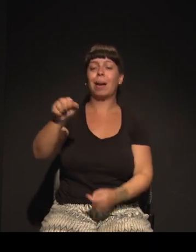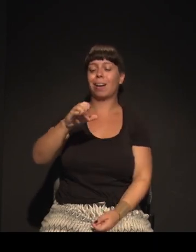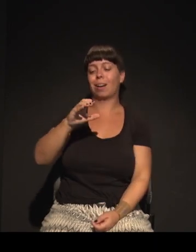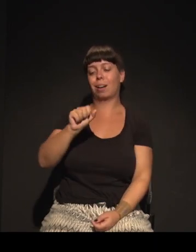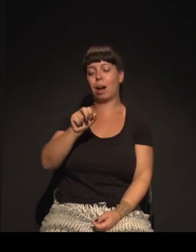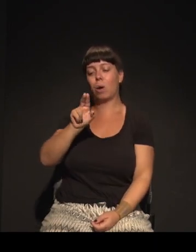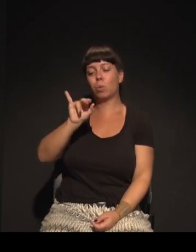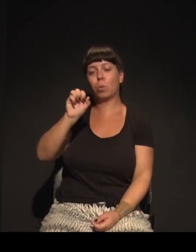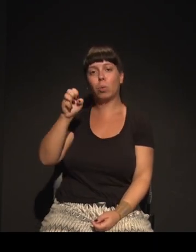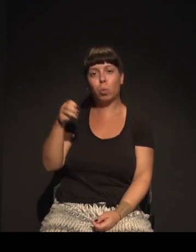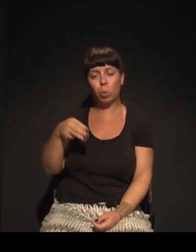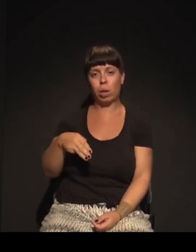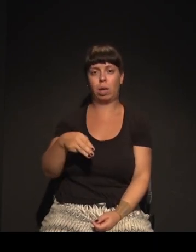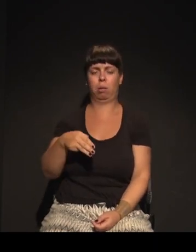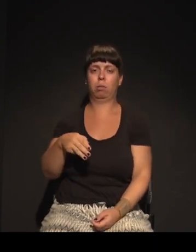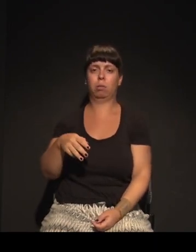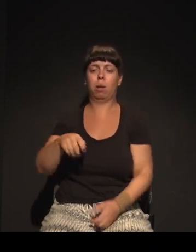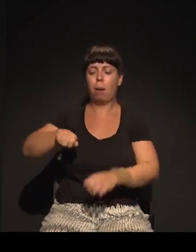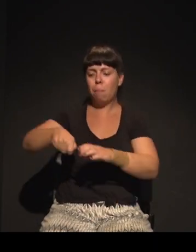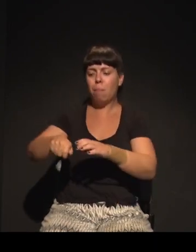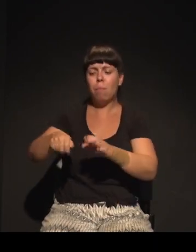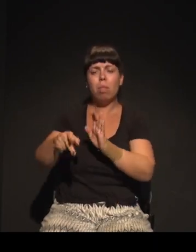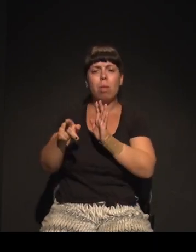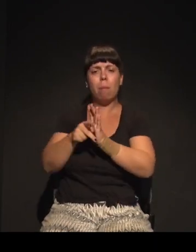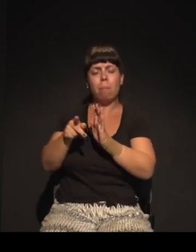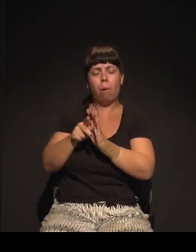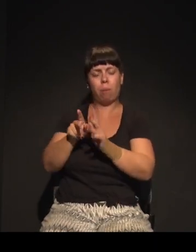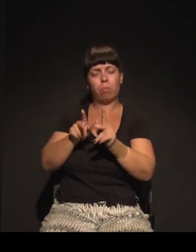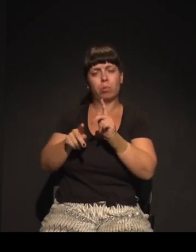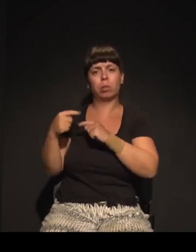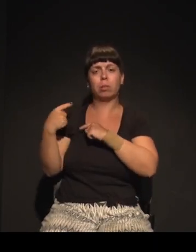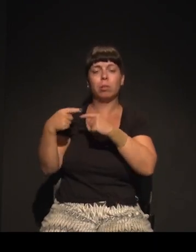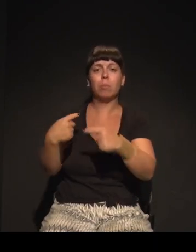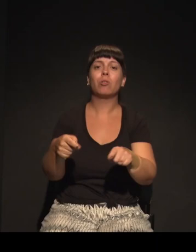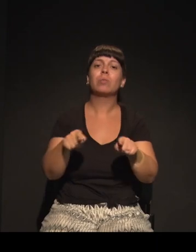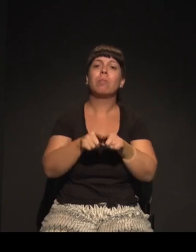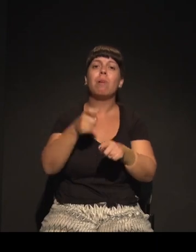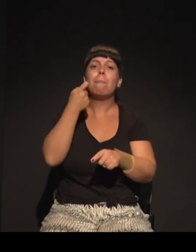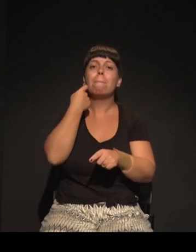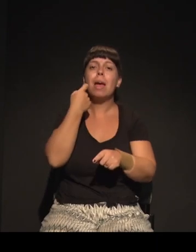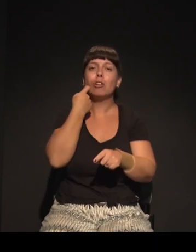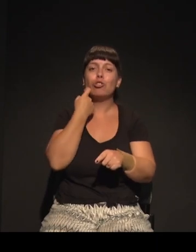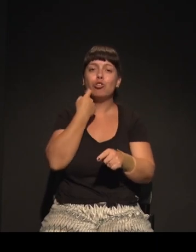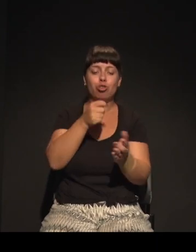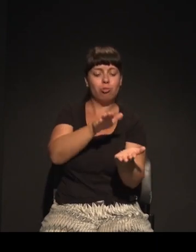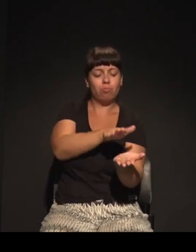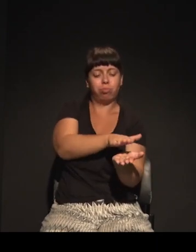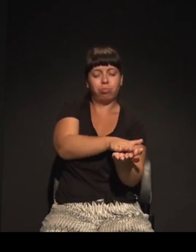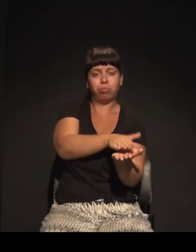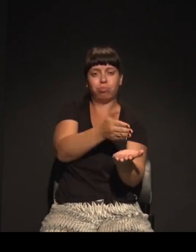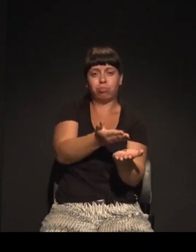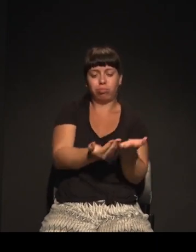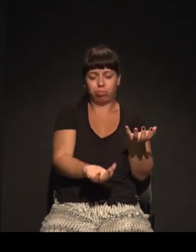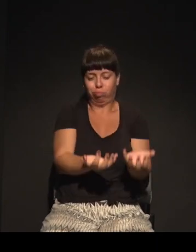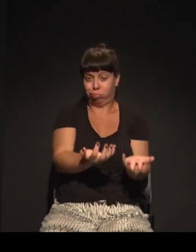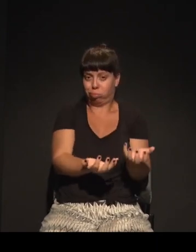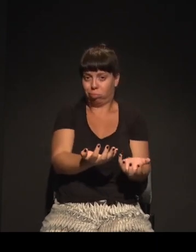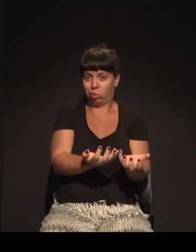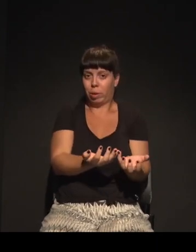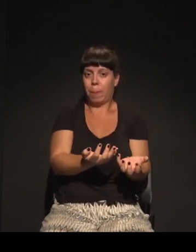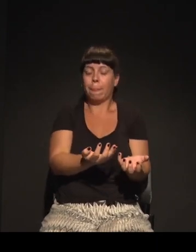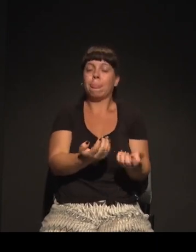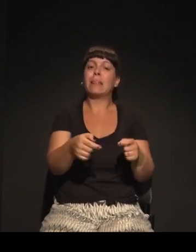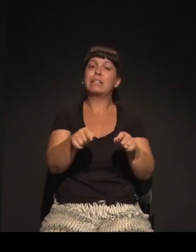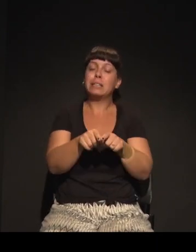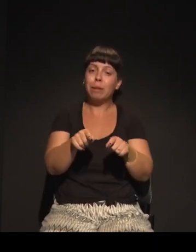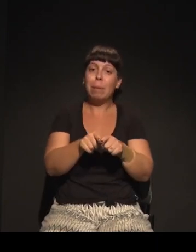nossa gente faz o peixe assado na folha da path obra aí é ensinado junto com os alunos com a escola mobiliza isso todo